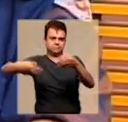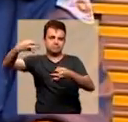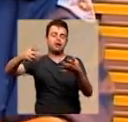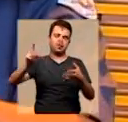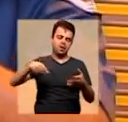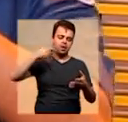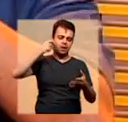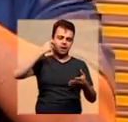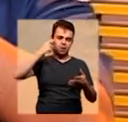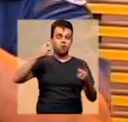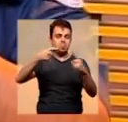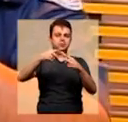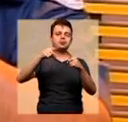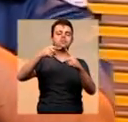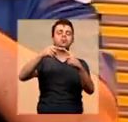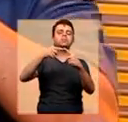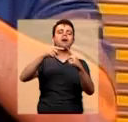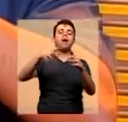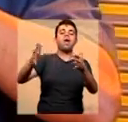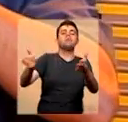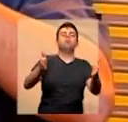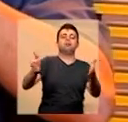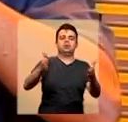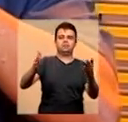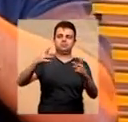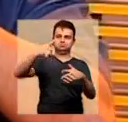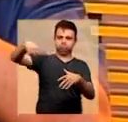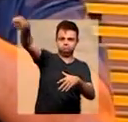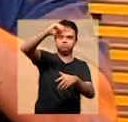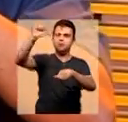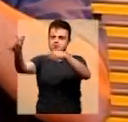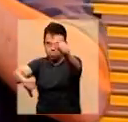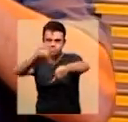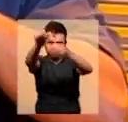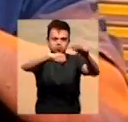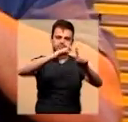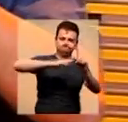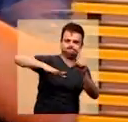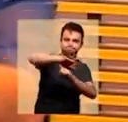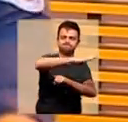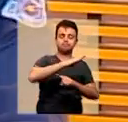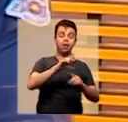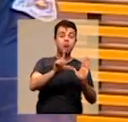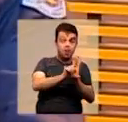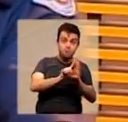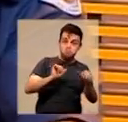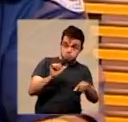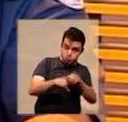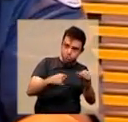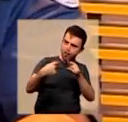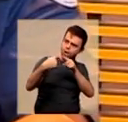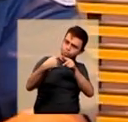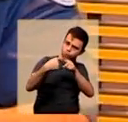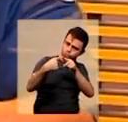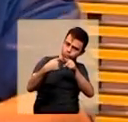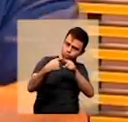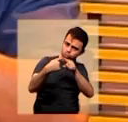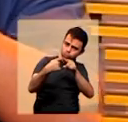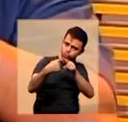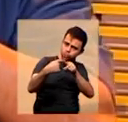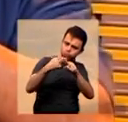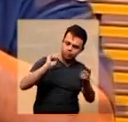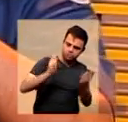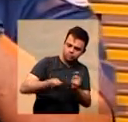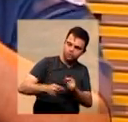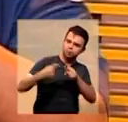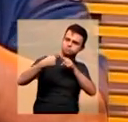determinada época da sociedade. E aí o tempo vai passando e as mudanças sociais vão ocorrendo. A lei, ela tem que se adequar a essas mudanças sociais. Então, o que a